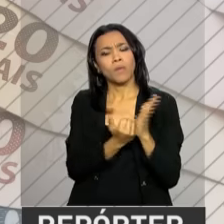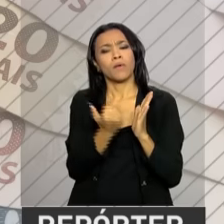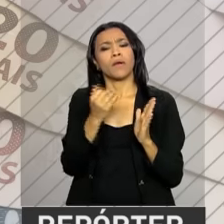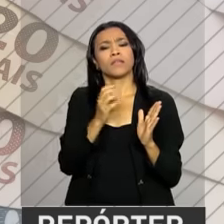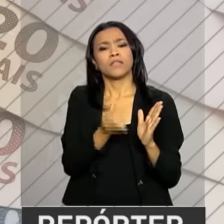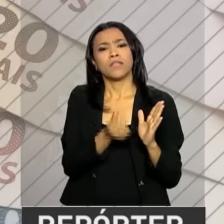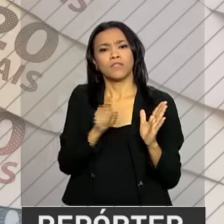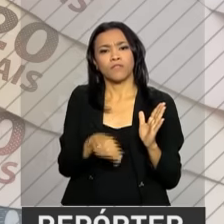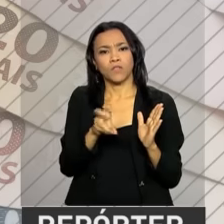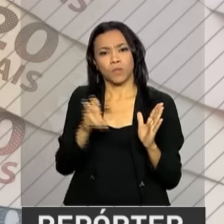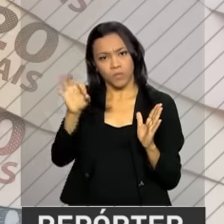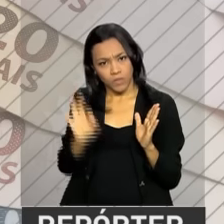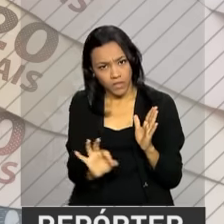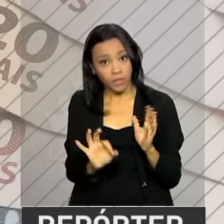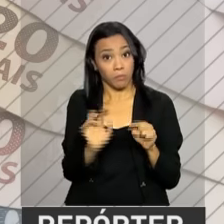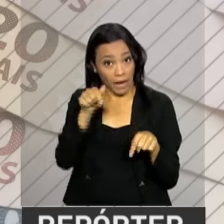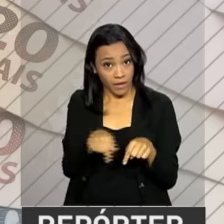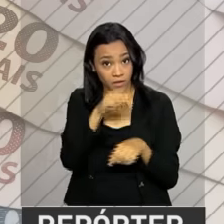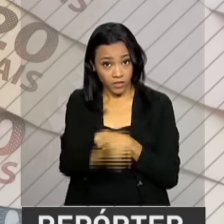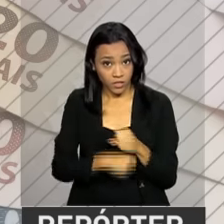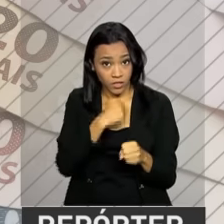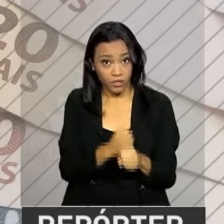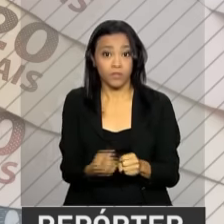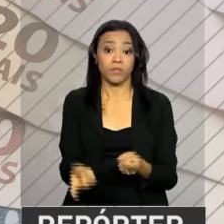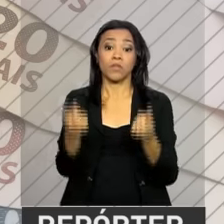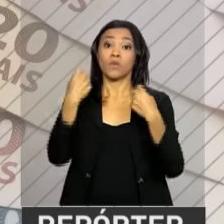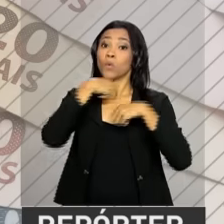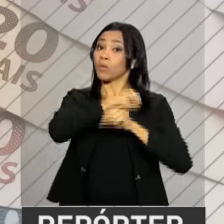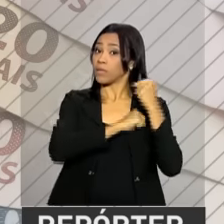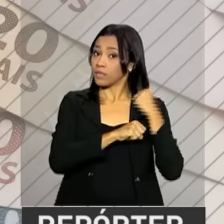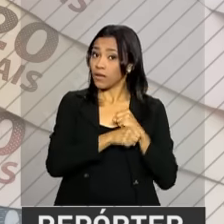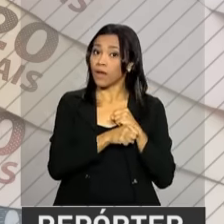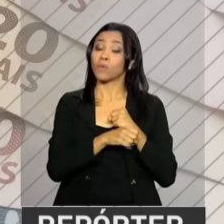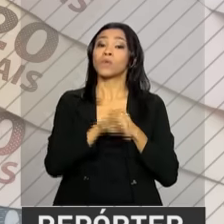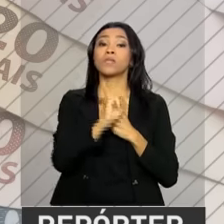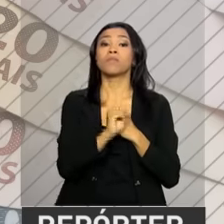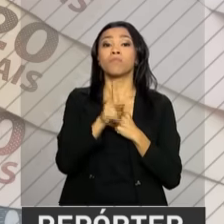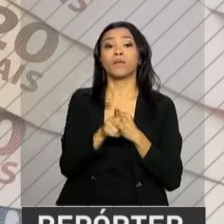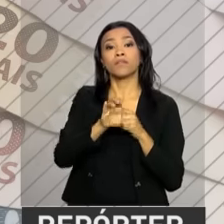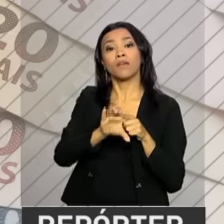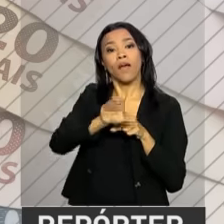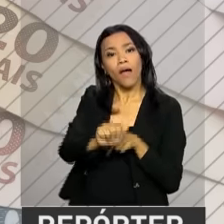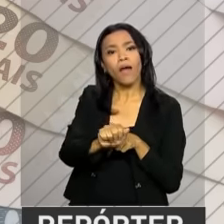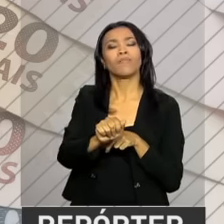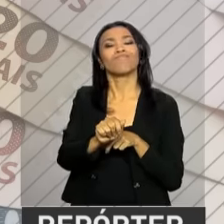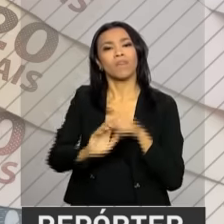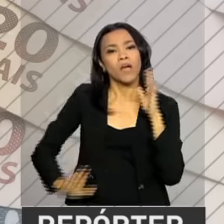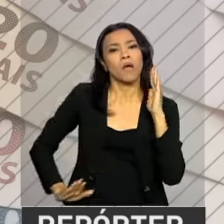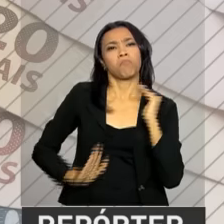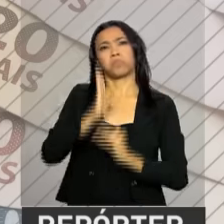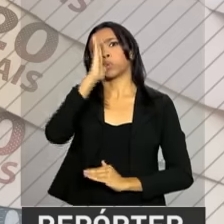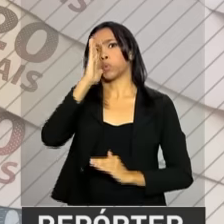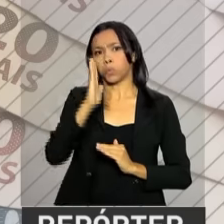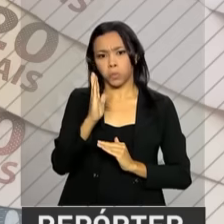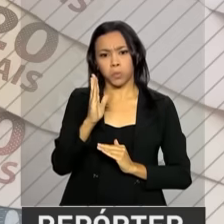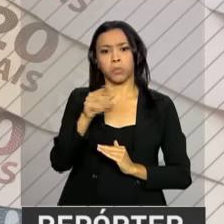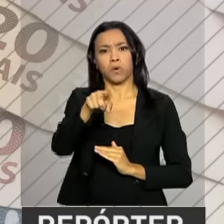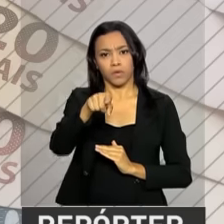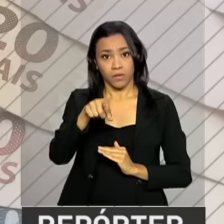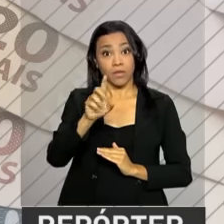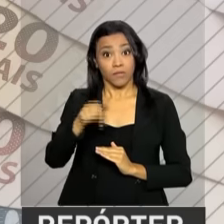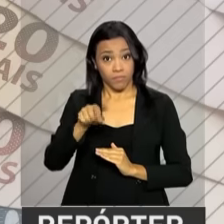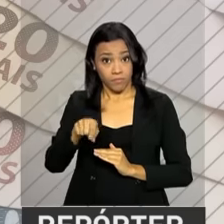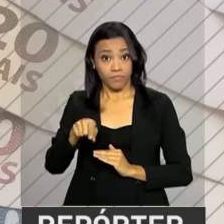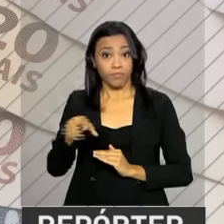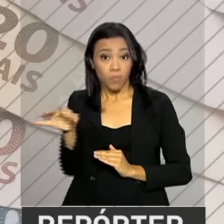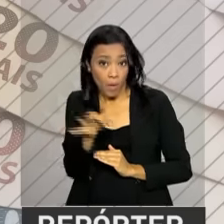6,5 por para este ano no ano passado o IPCA também rompeu o limite estabelecido pela autoridade